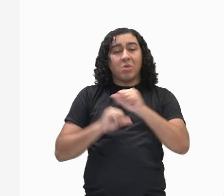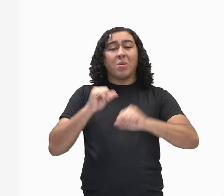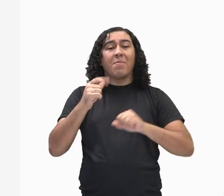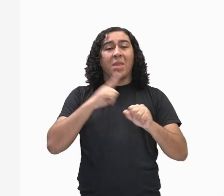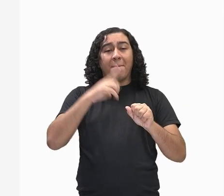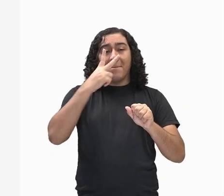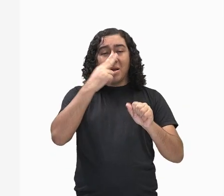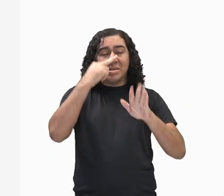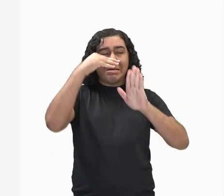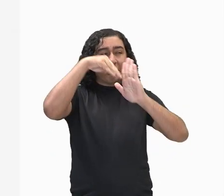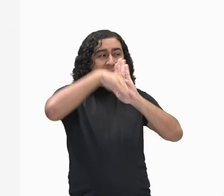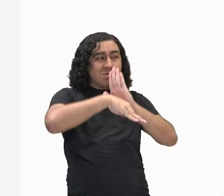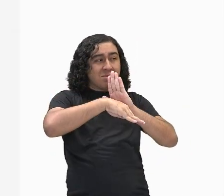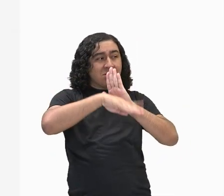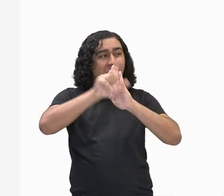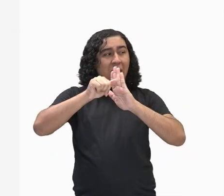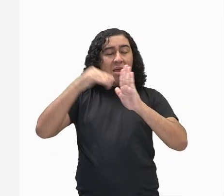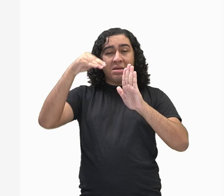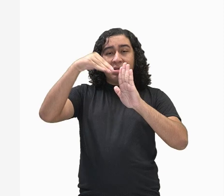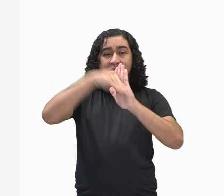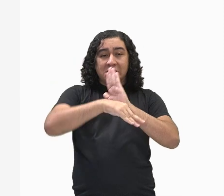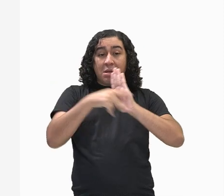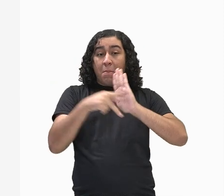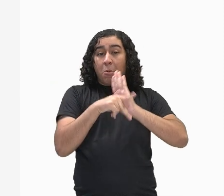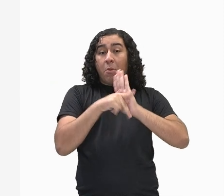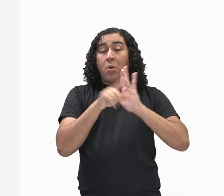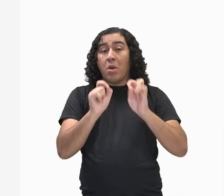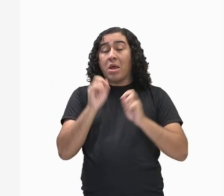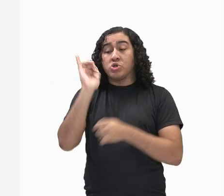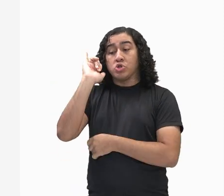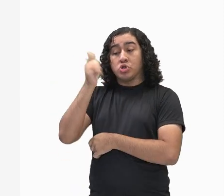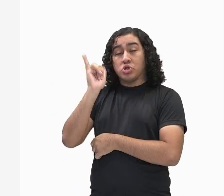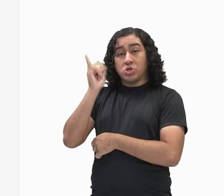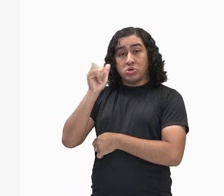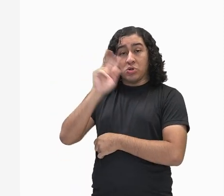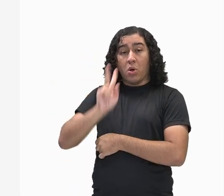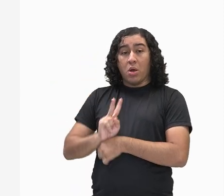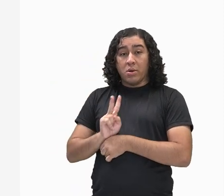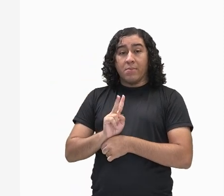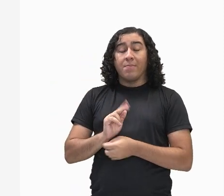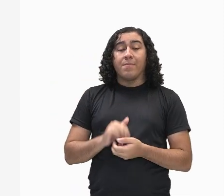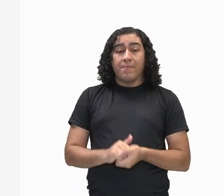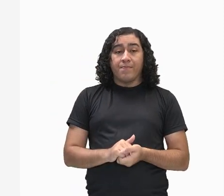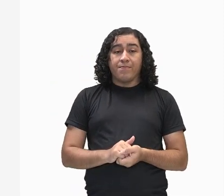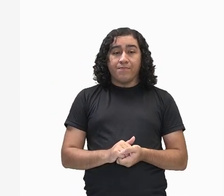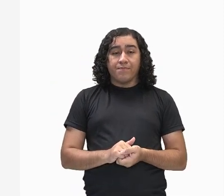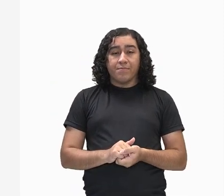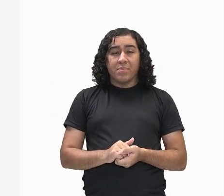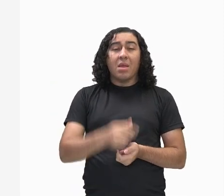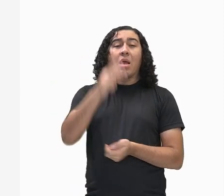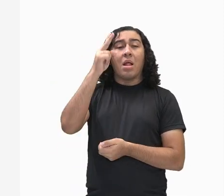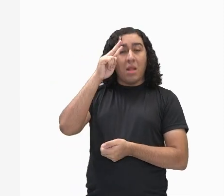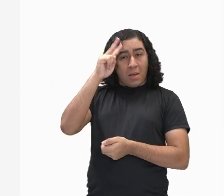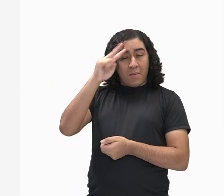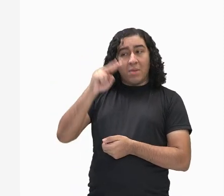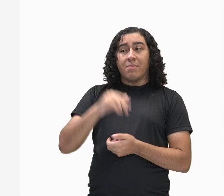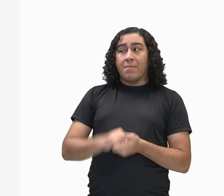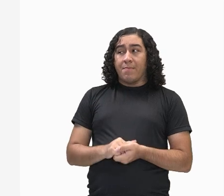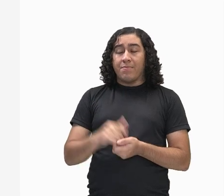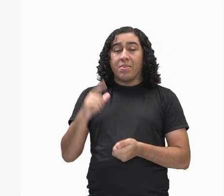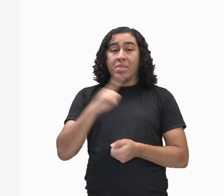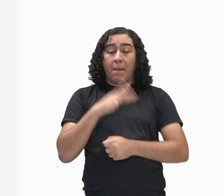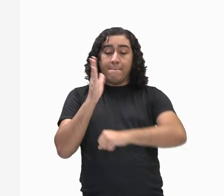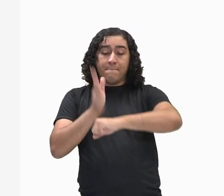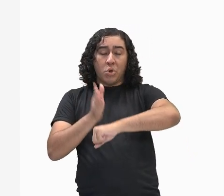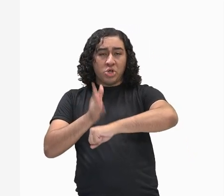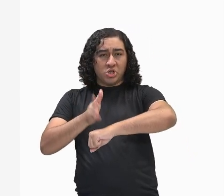crise. Né? São a crise das grandes narrativas históricas que a gente vai ver. Aquela modernidade